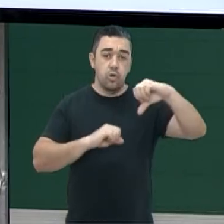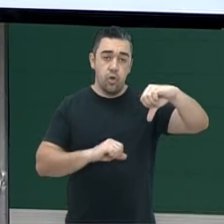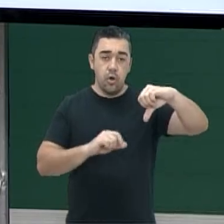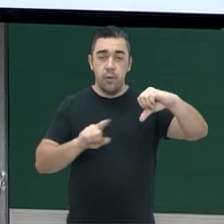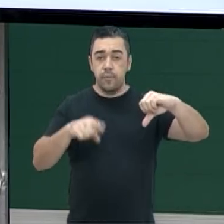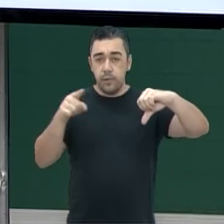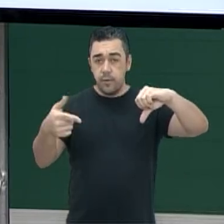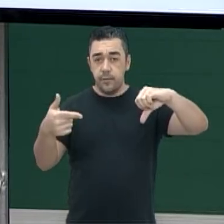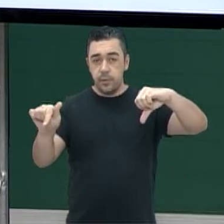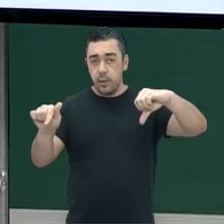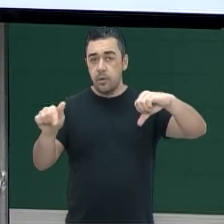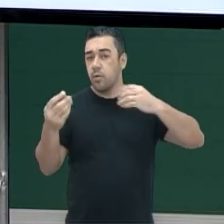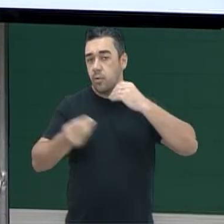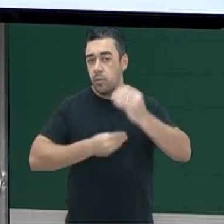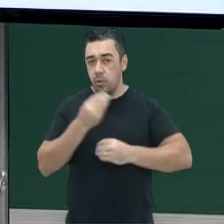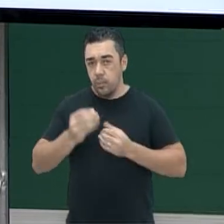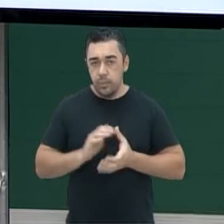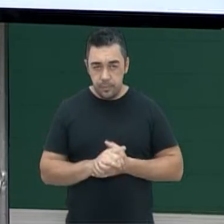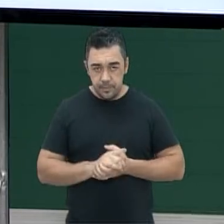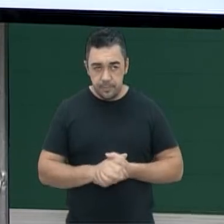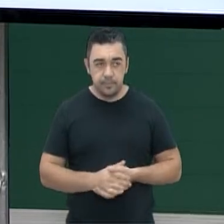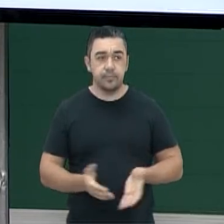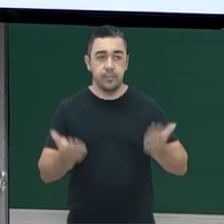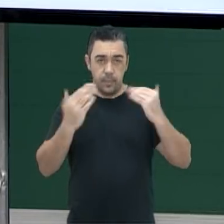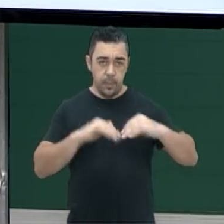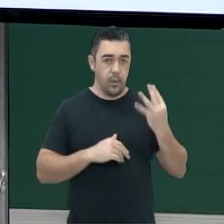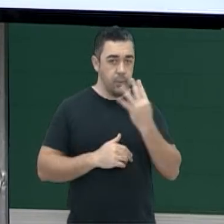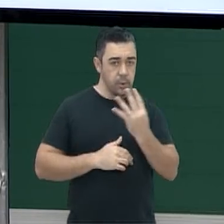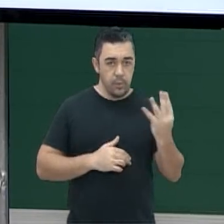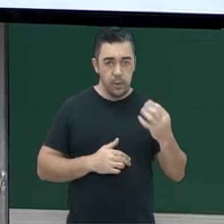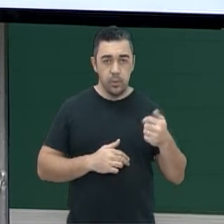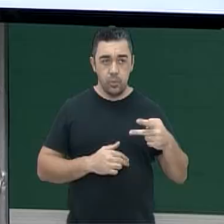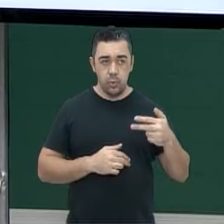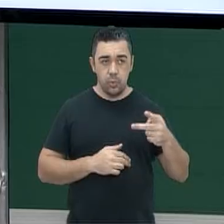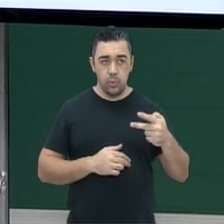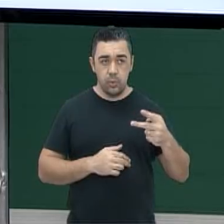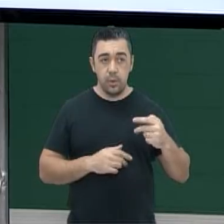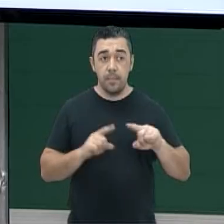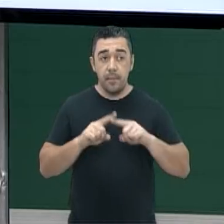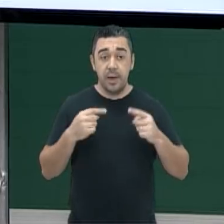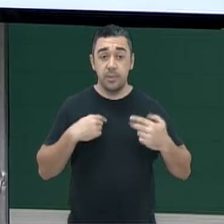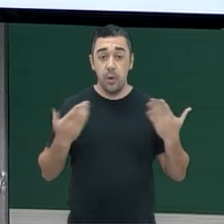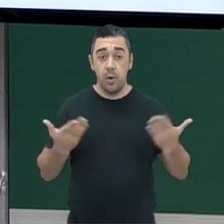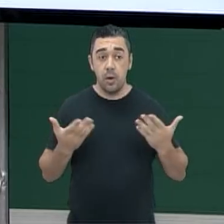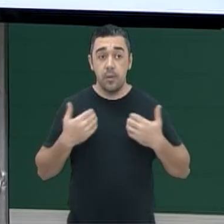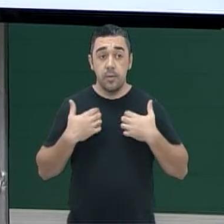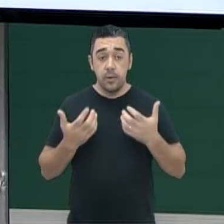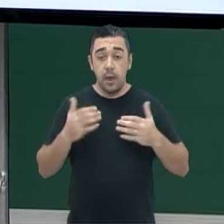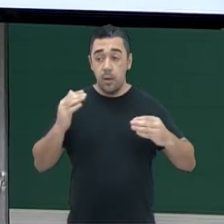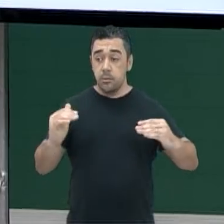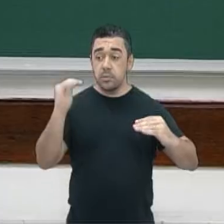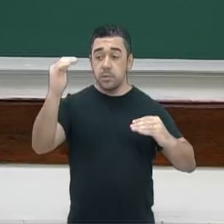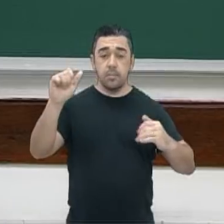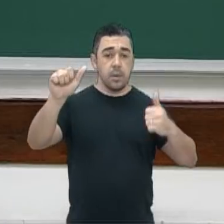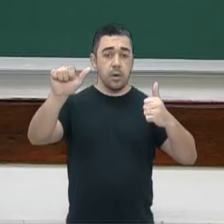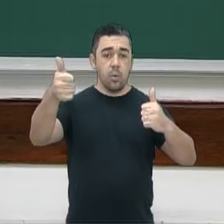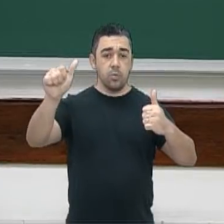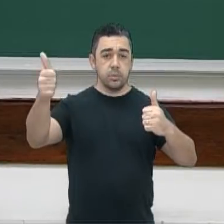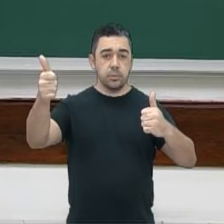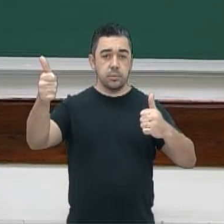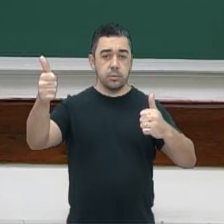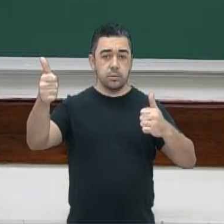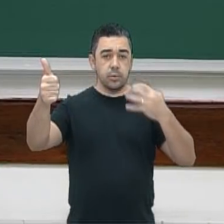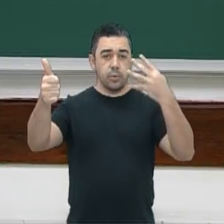Como? Vou escrever a fração 44 dozeavos, só que agora o numerador tem que ser